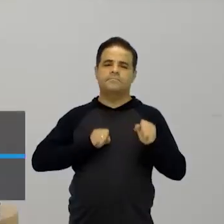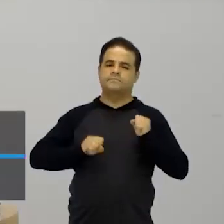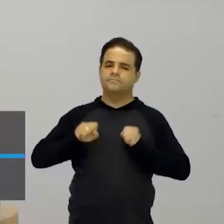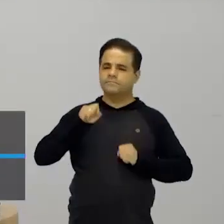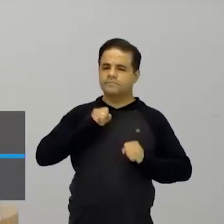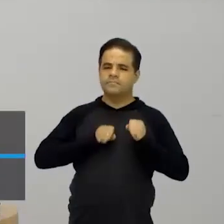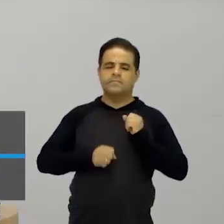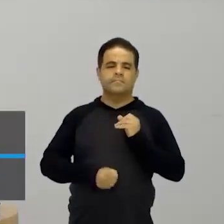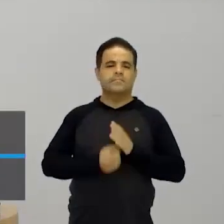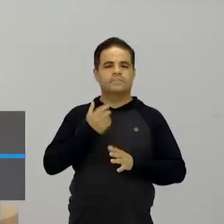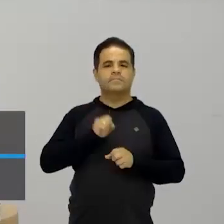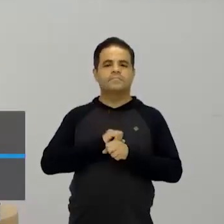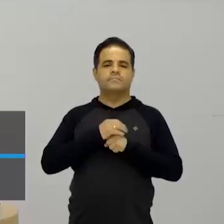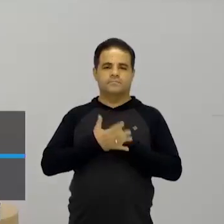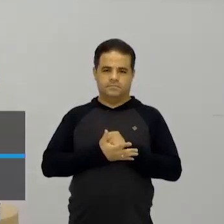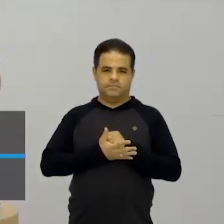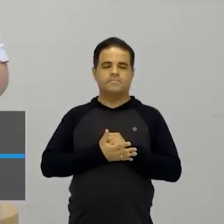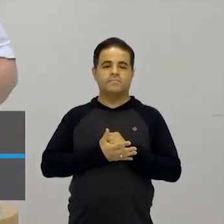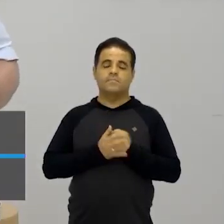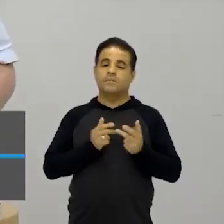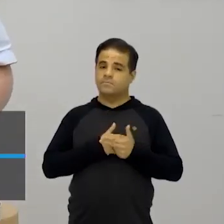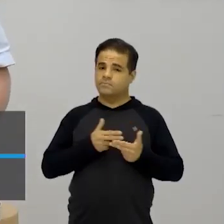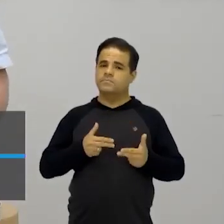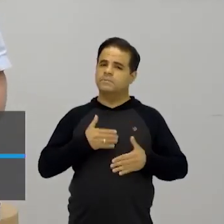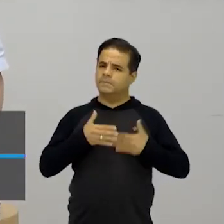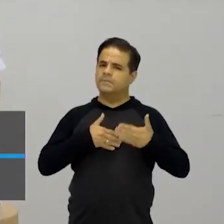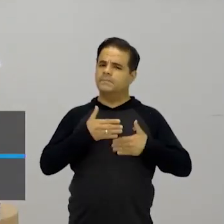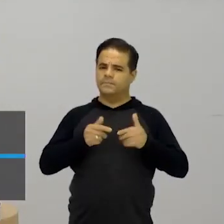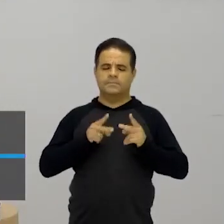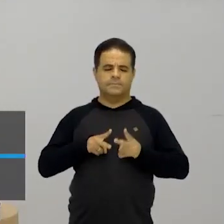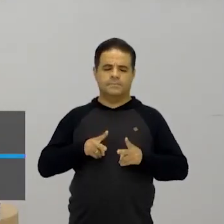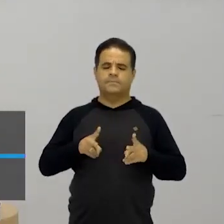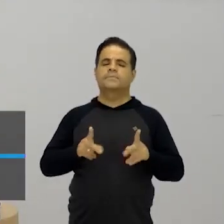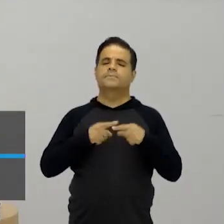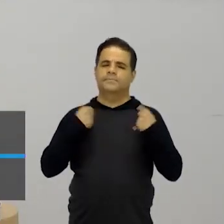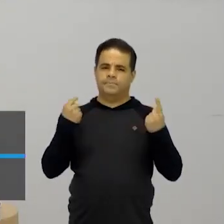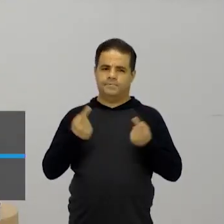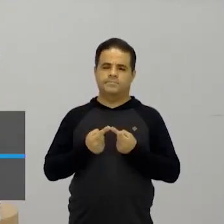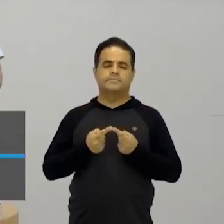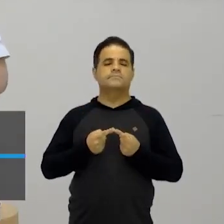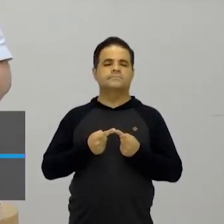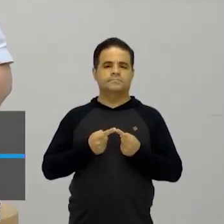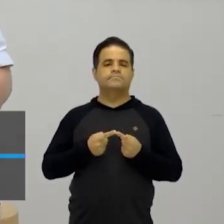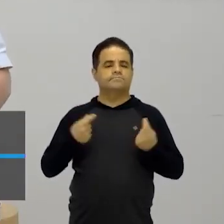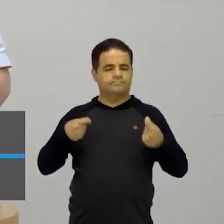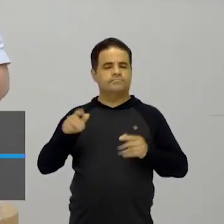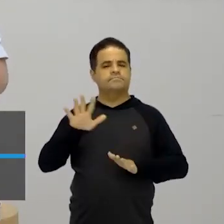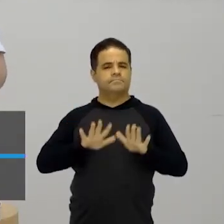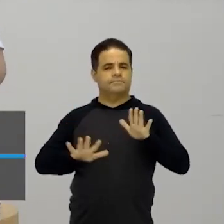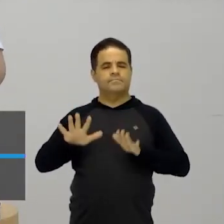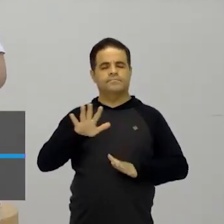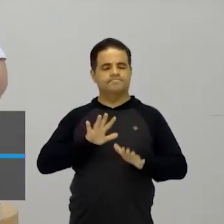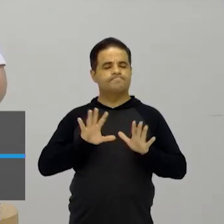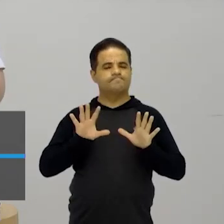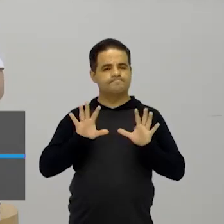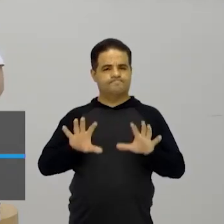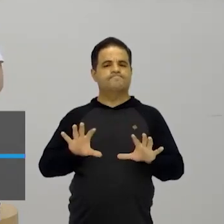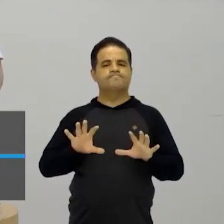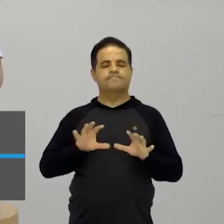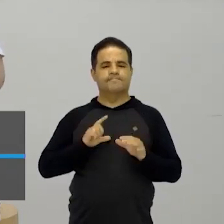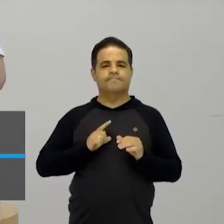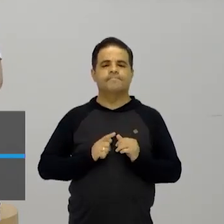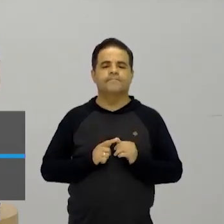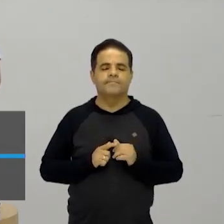generated by COVID-19. That is something that is still happening. So we have to take care of this type of